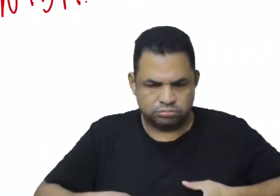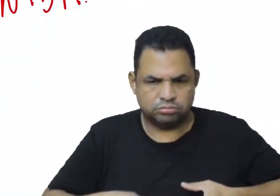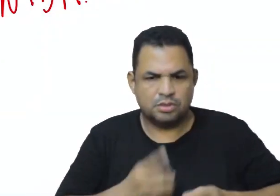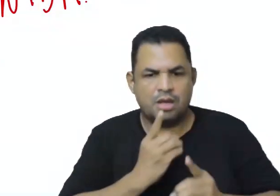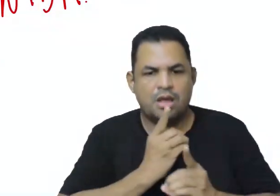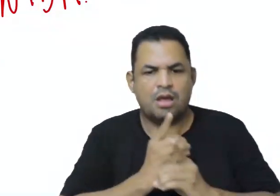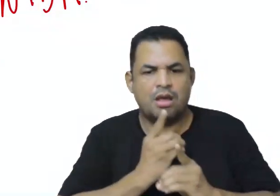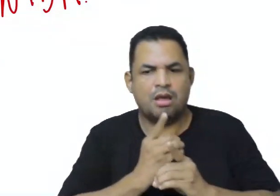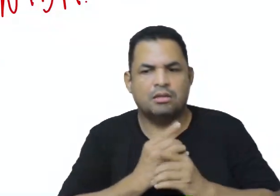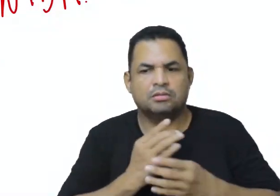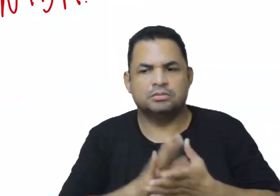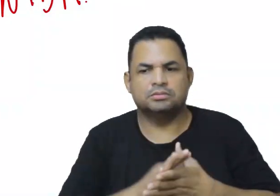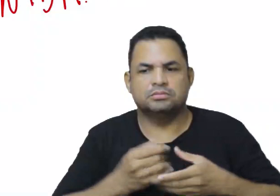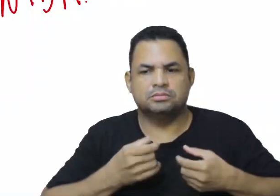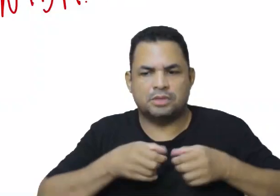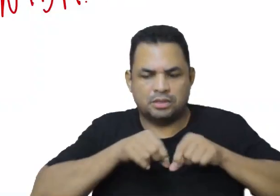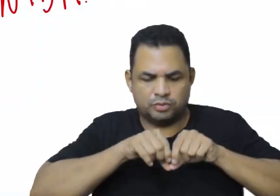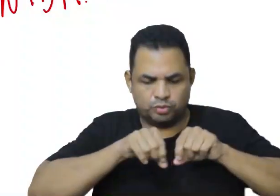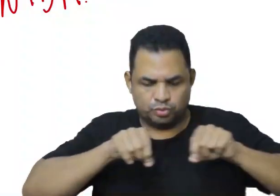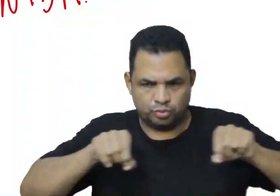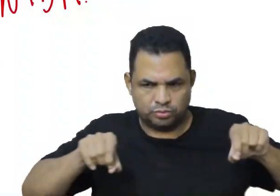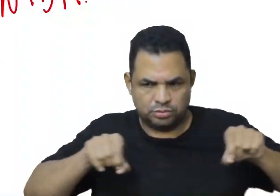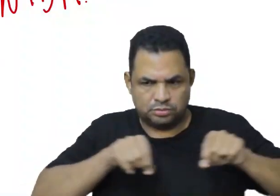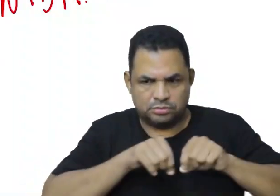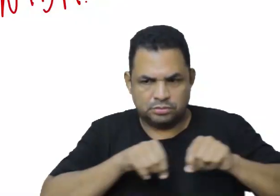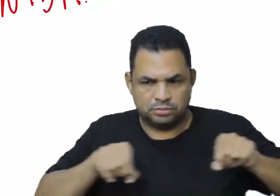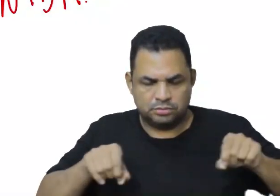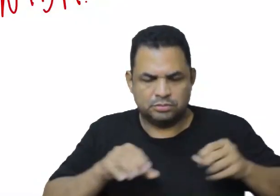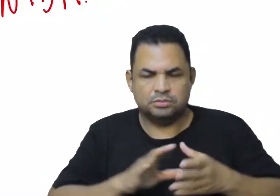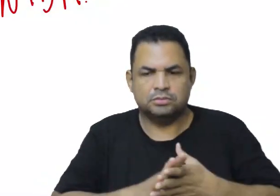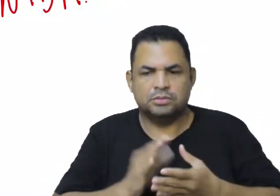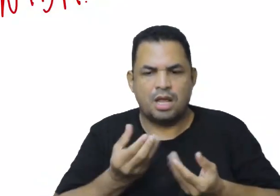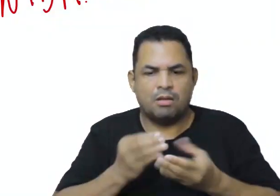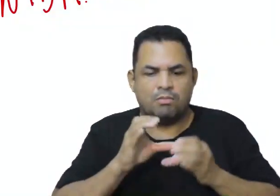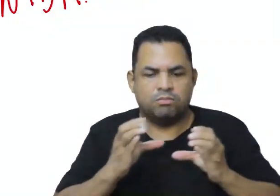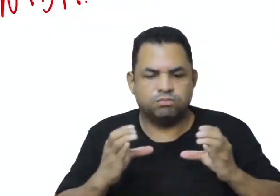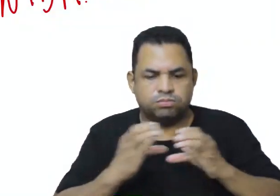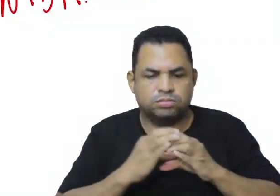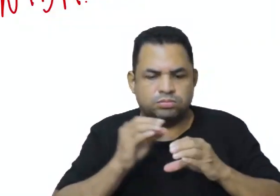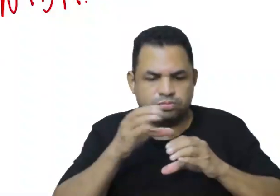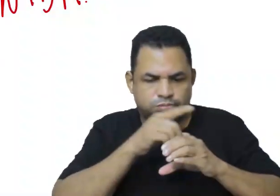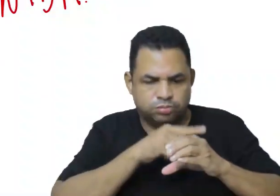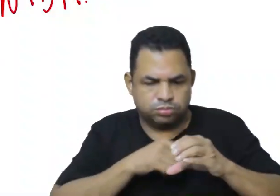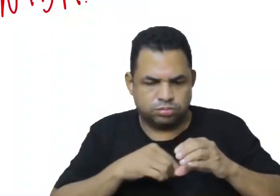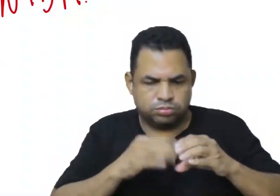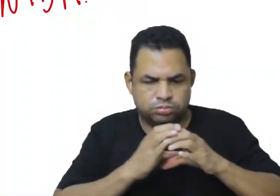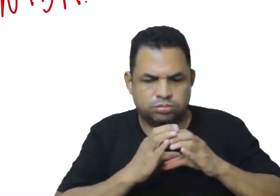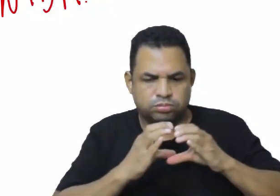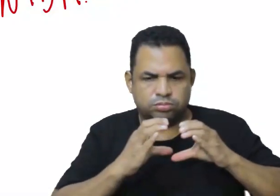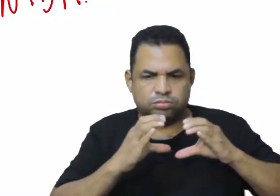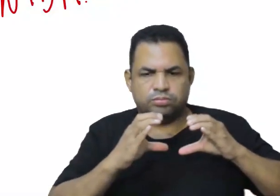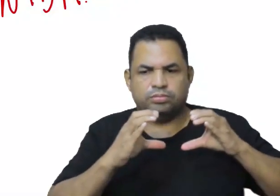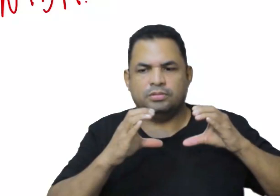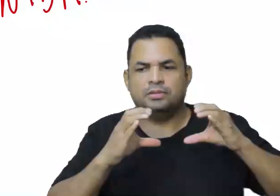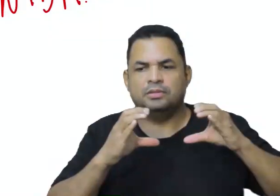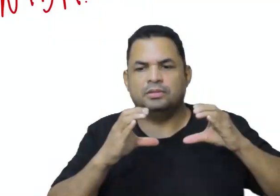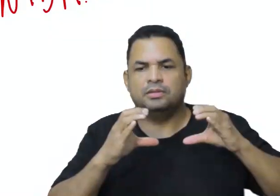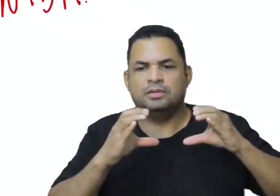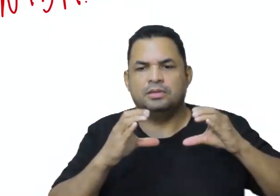com esse óvulo lá nas tubas uterinas. Aí ele fecunda esse óvulo, vai formar a célula ovo, essa célula ovo